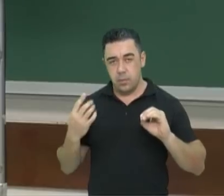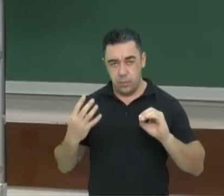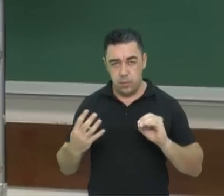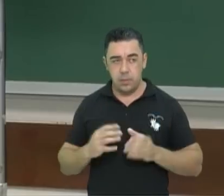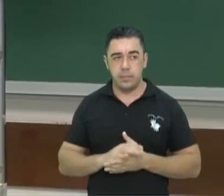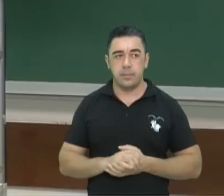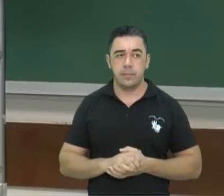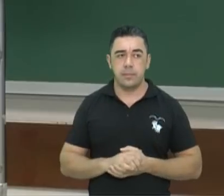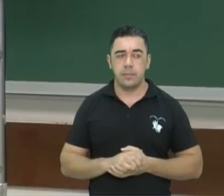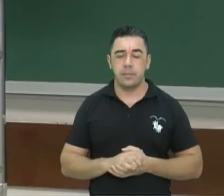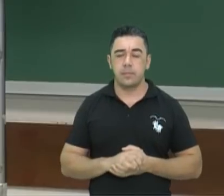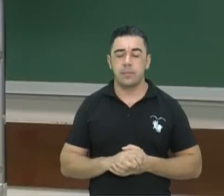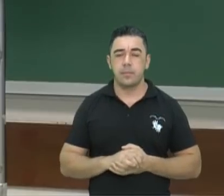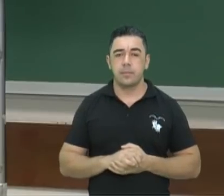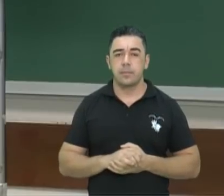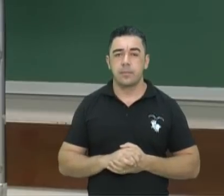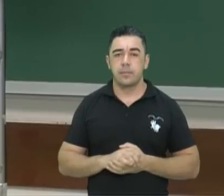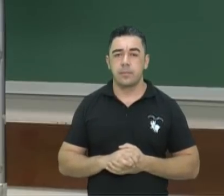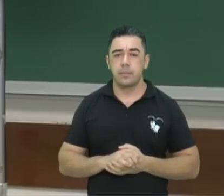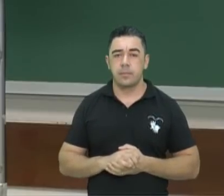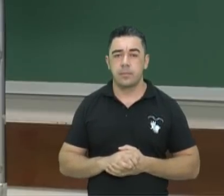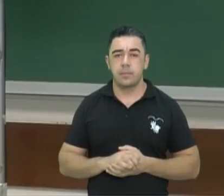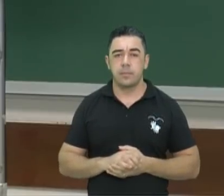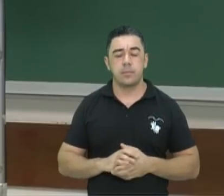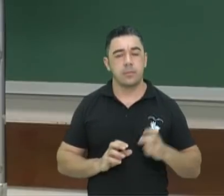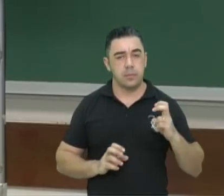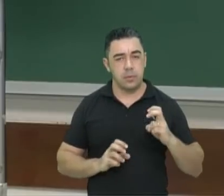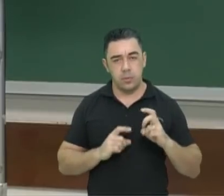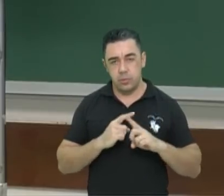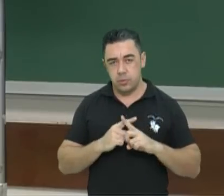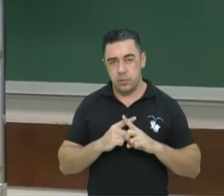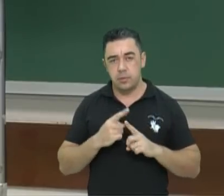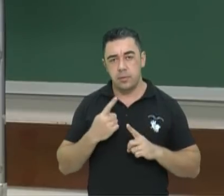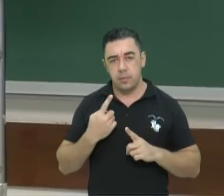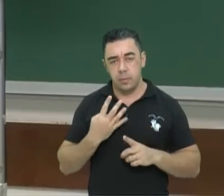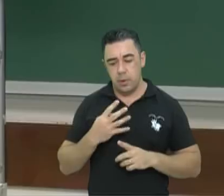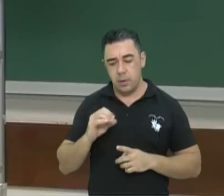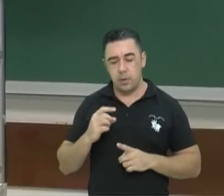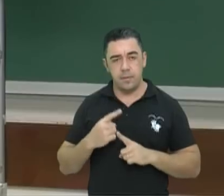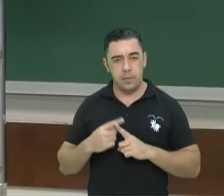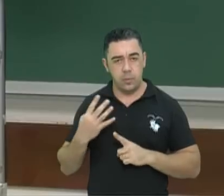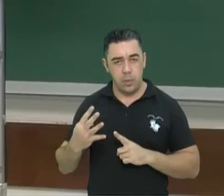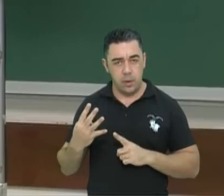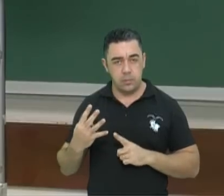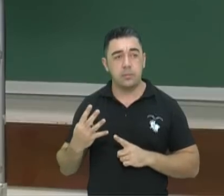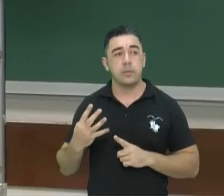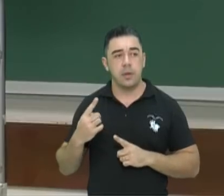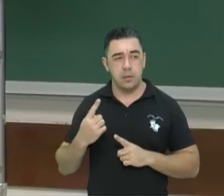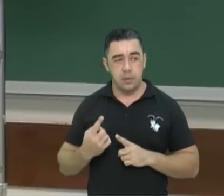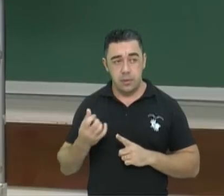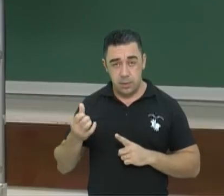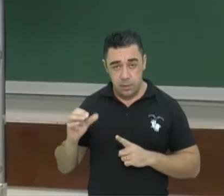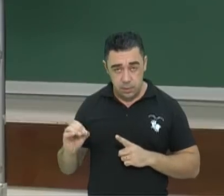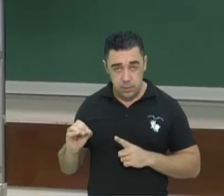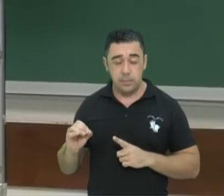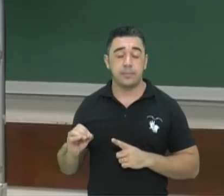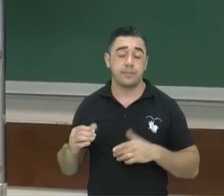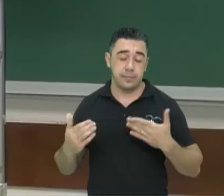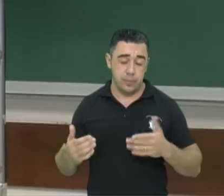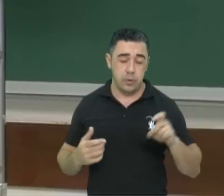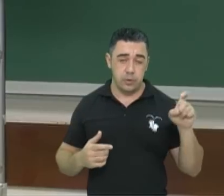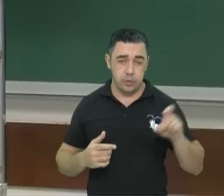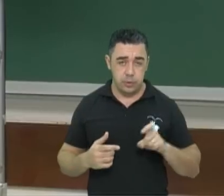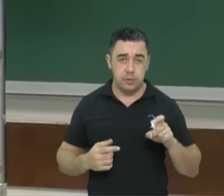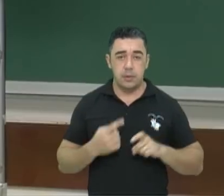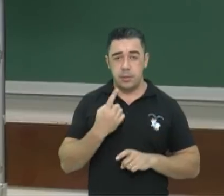correta, a semelhança, né? Então eu tenho 5x vezes 40 vezes 4, eu tenho 160. Logo,